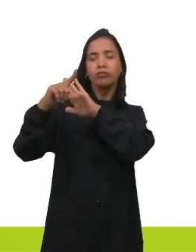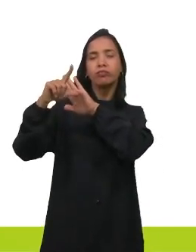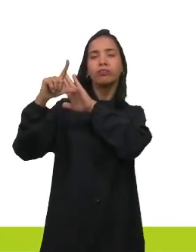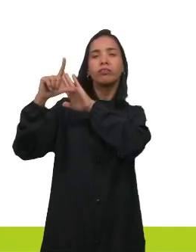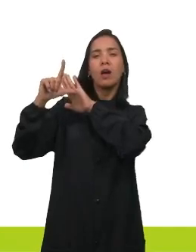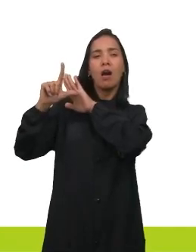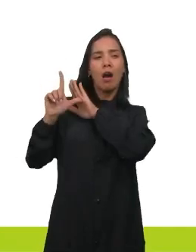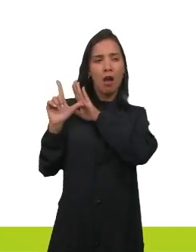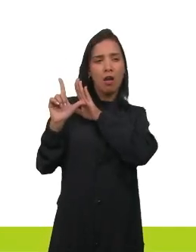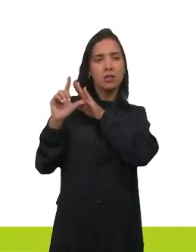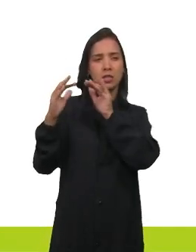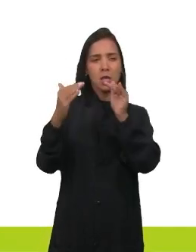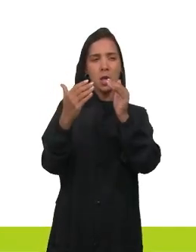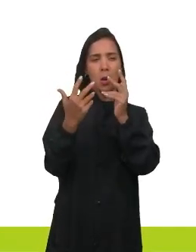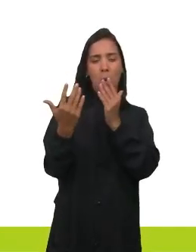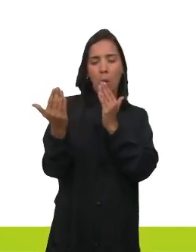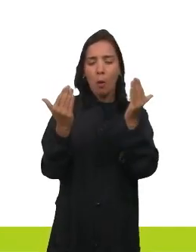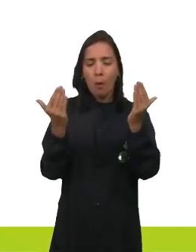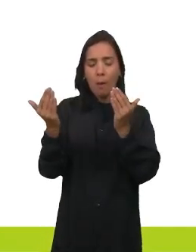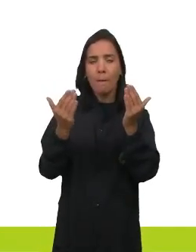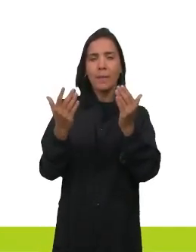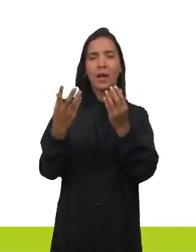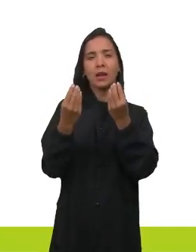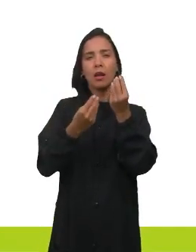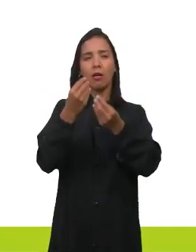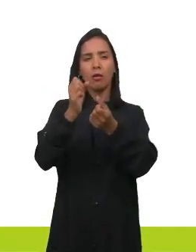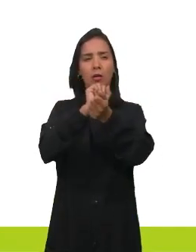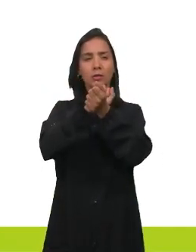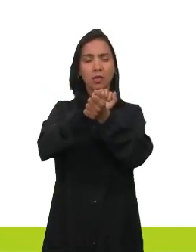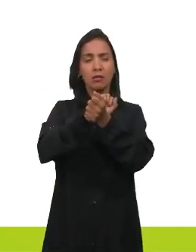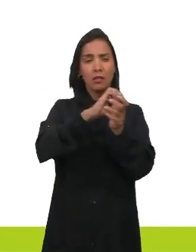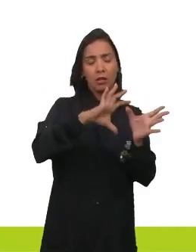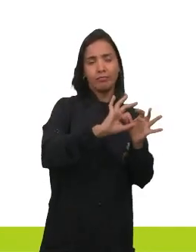das marcas da escravidão no contexto social.